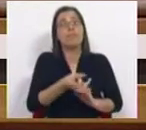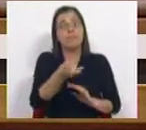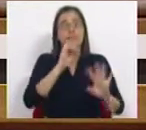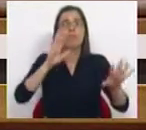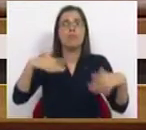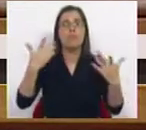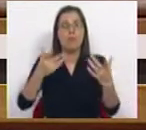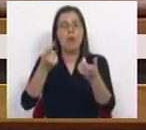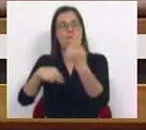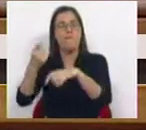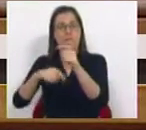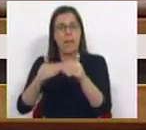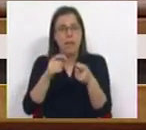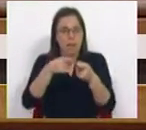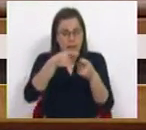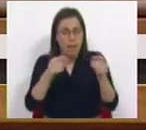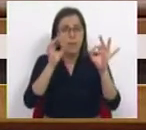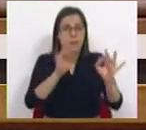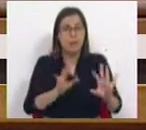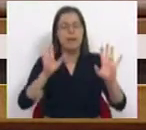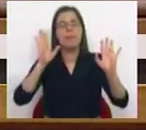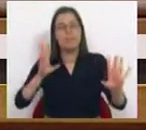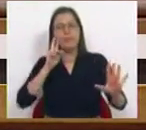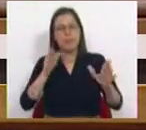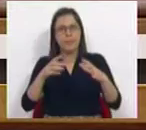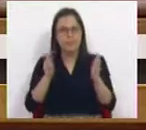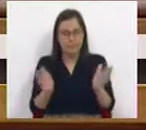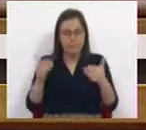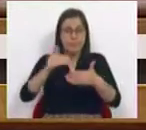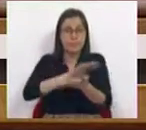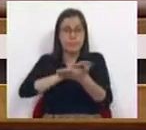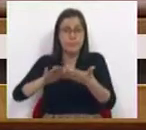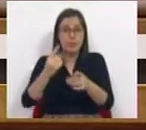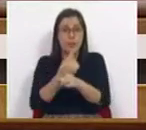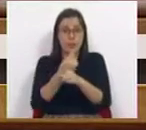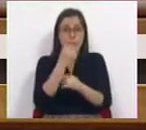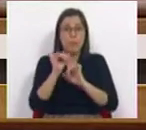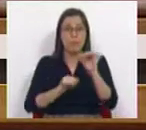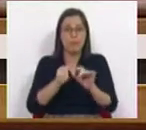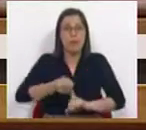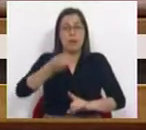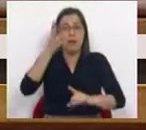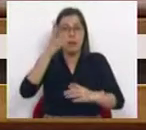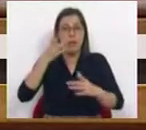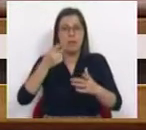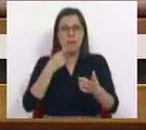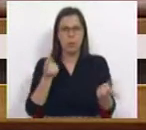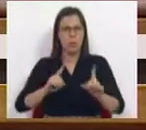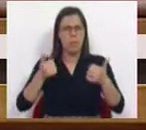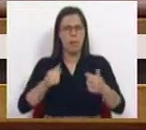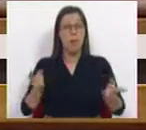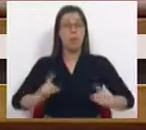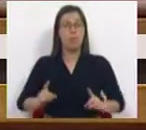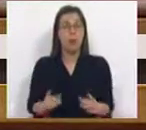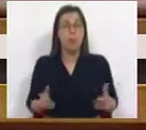para poderem ser postos à venda. É preciso olhar para as embalagens de produtos alimentares, tantas vezes e sem se perceber